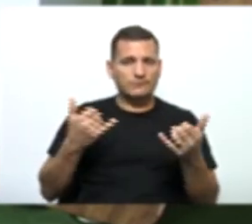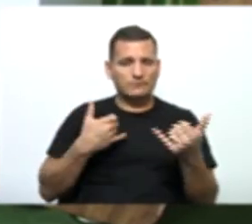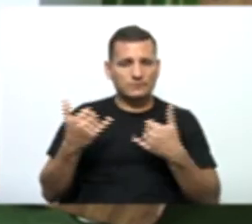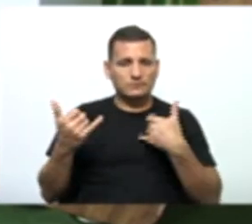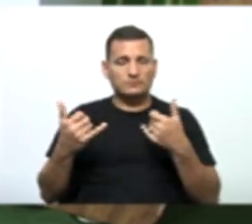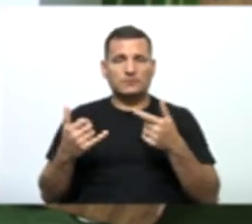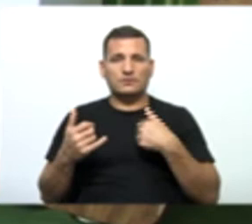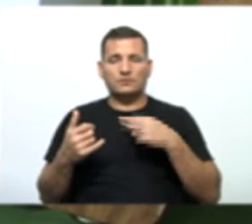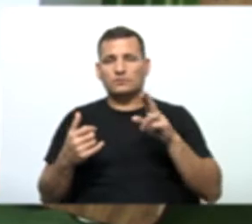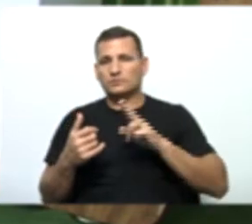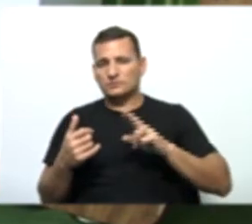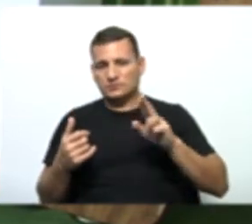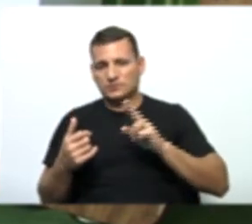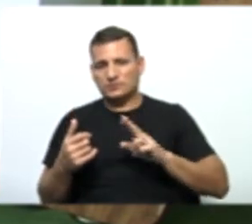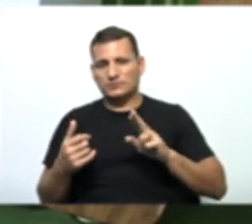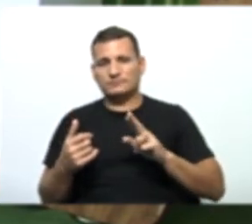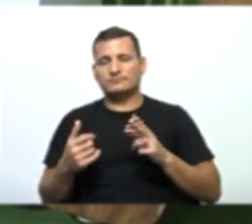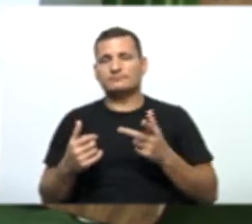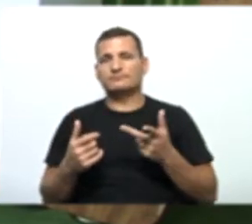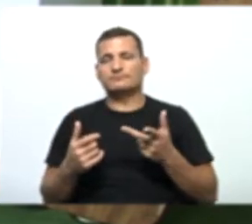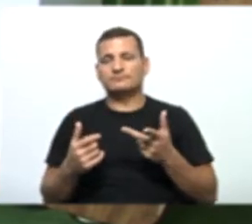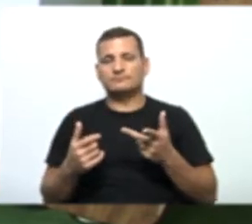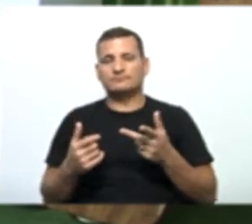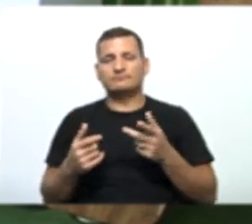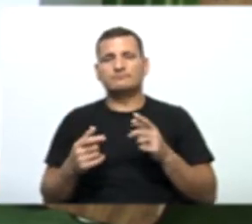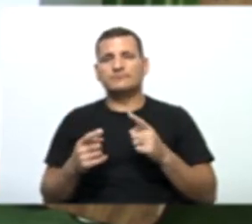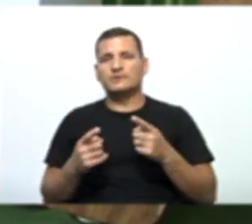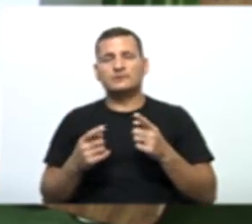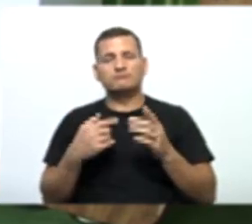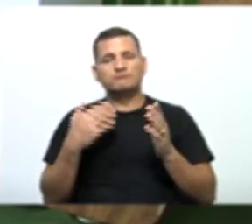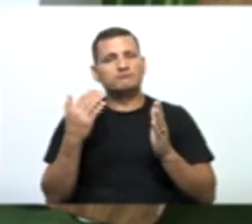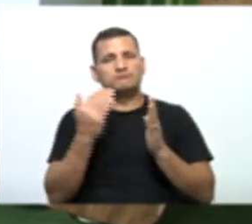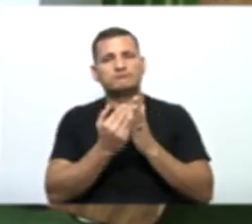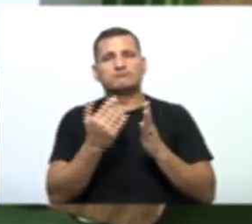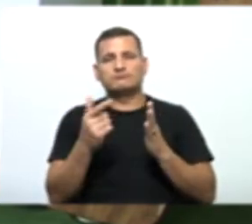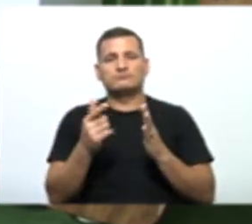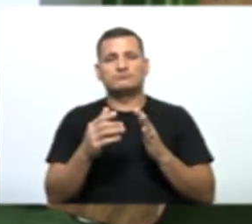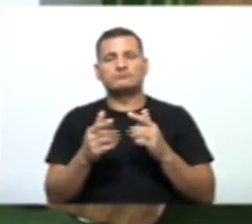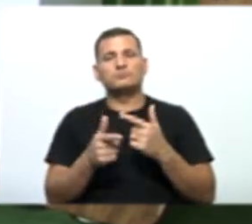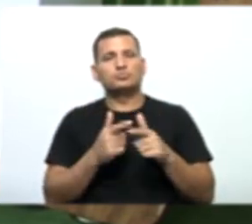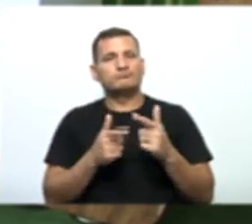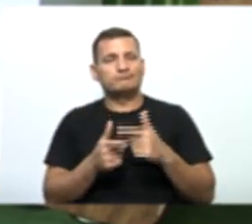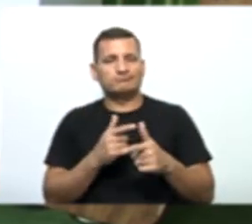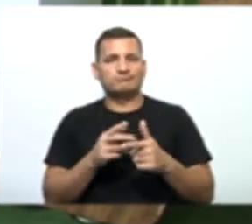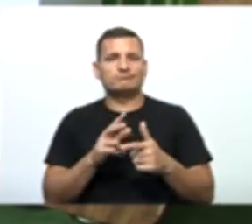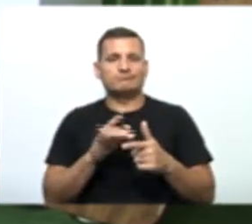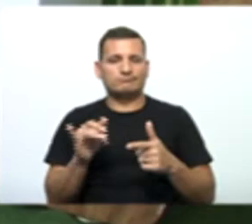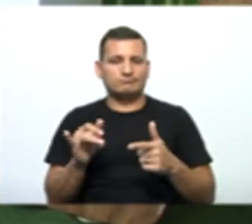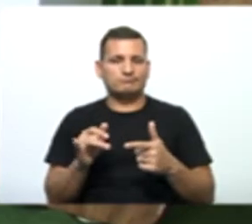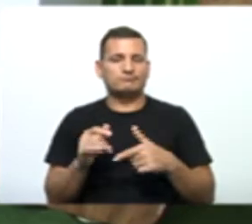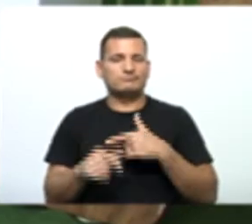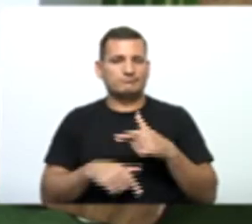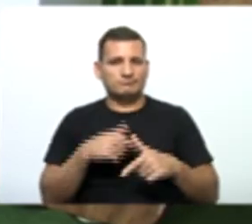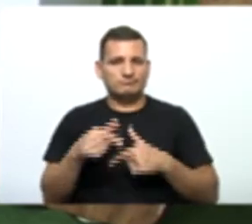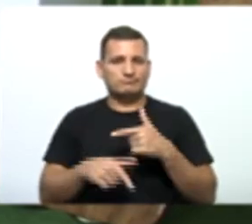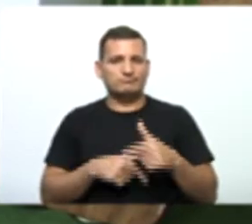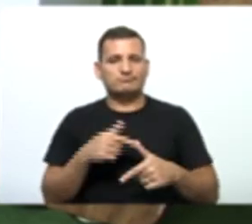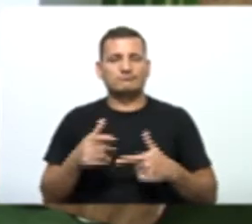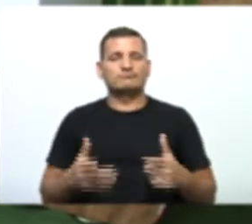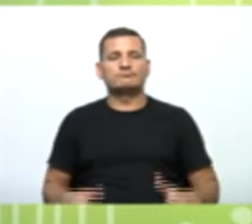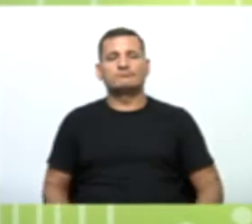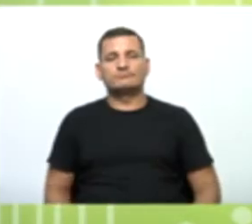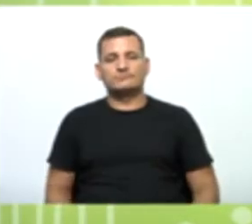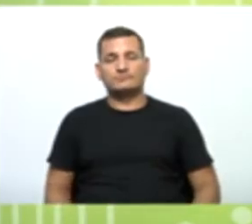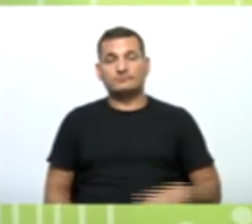eu utilizei técnica para fazer aquele levantamento, mas eu não segui. Olha o problema que vai dar, né? Vai ter um retrabalho aí. Um retrabalho.